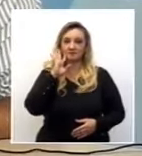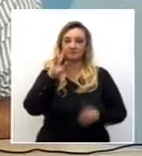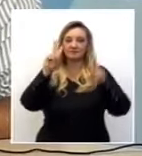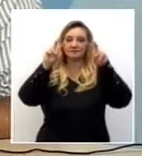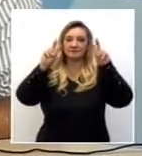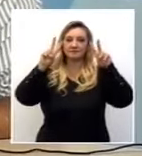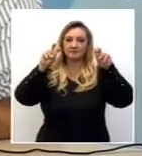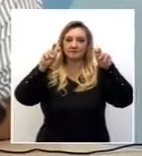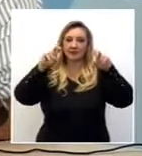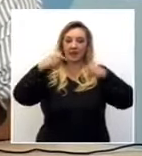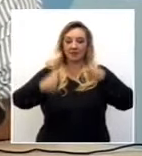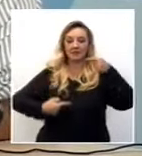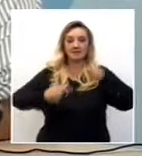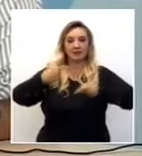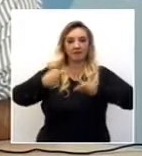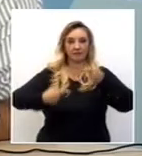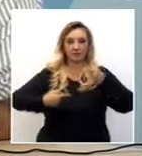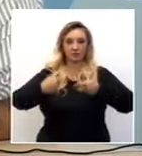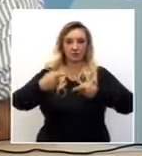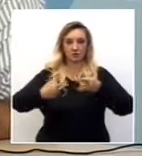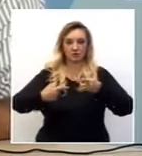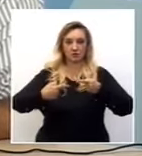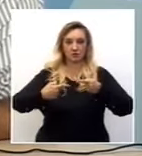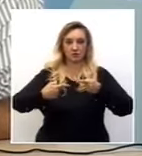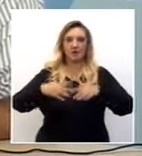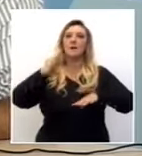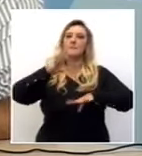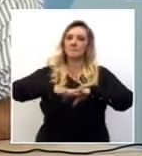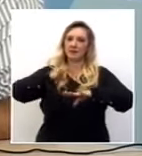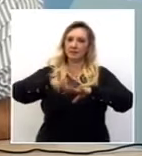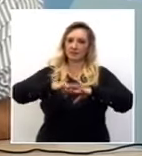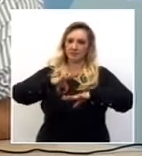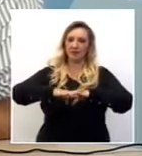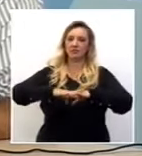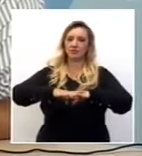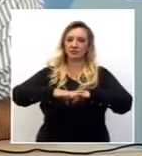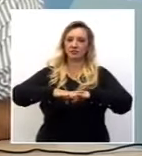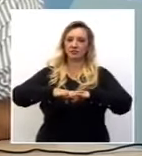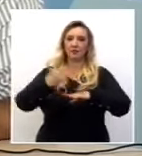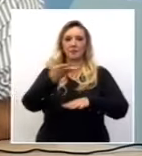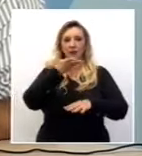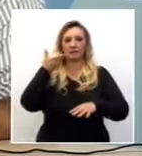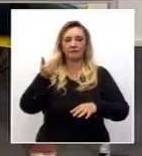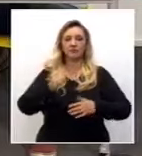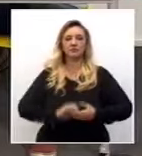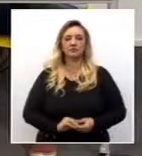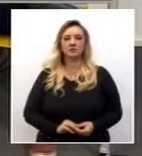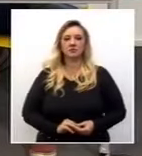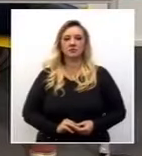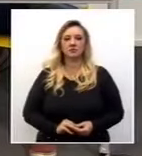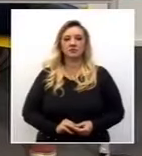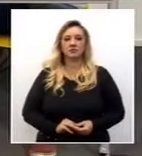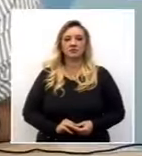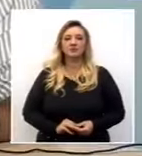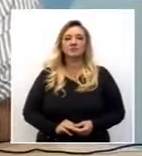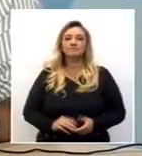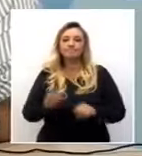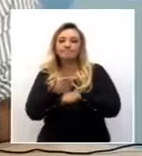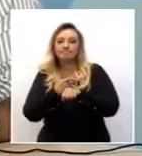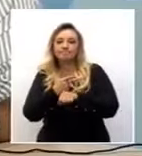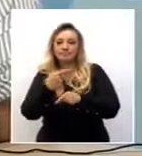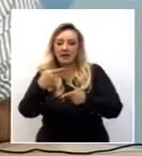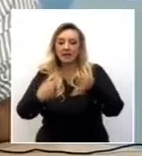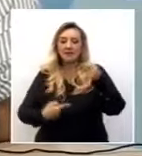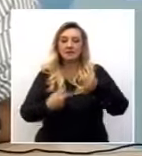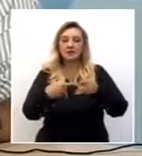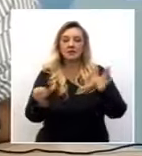questão dos desafios, né? Na matemática isso é maravilhoso. Sim, propor os desafios para os